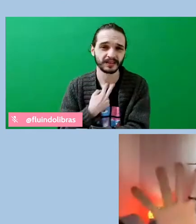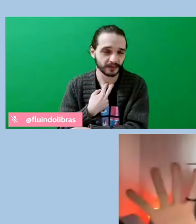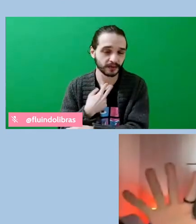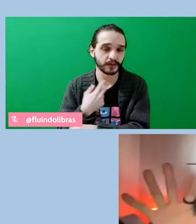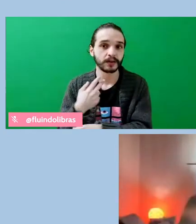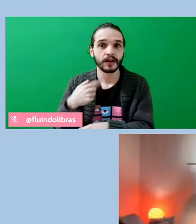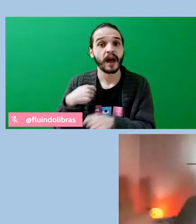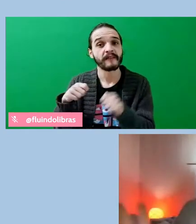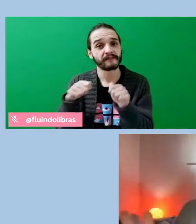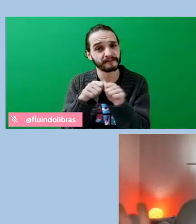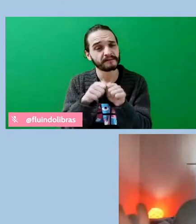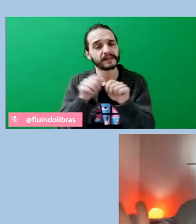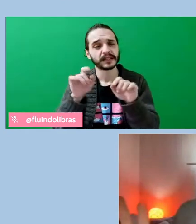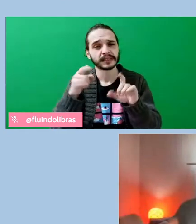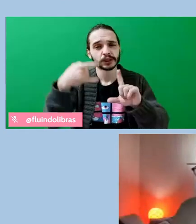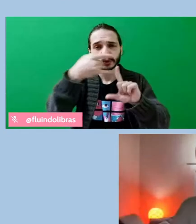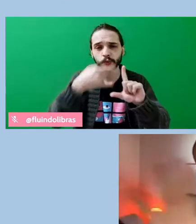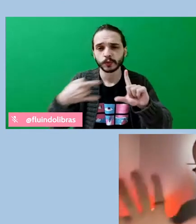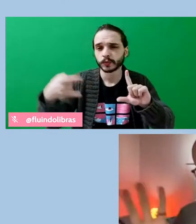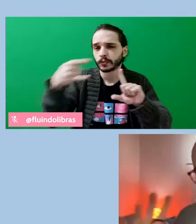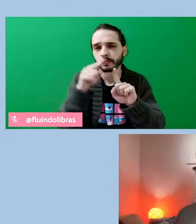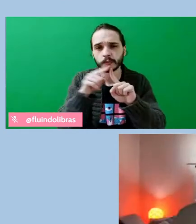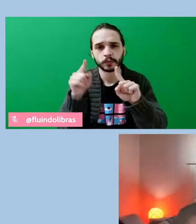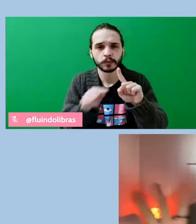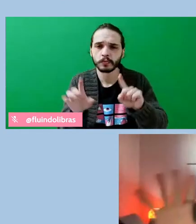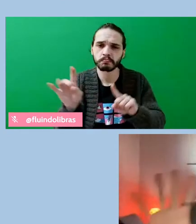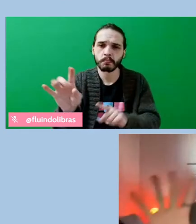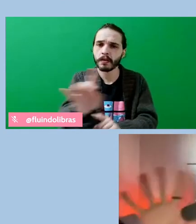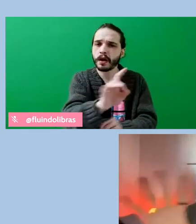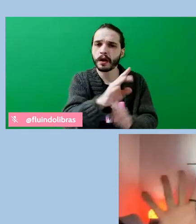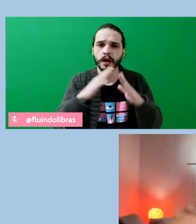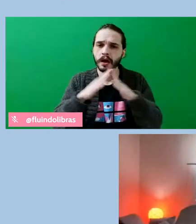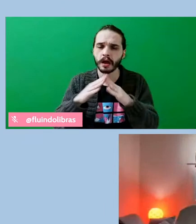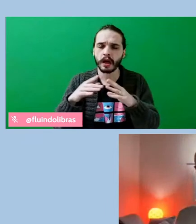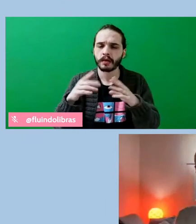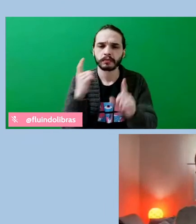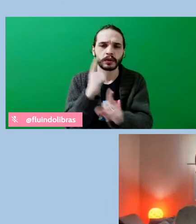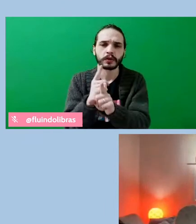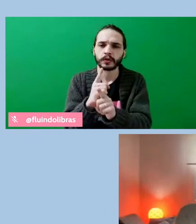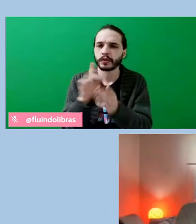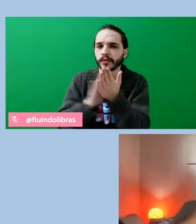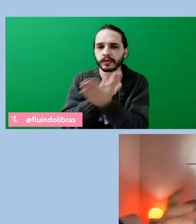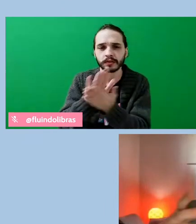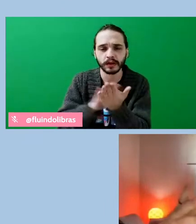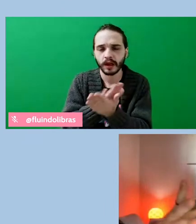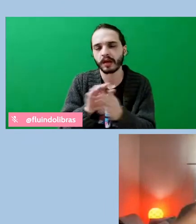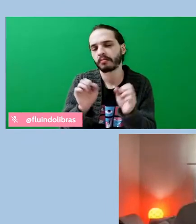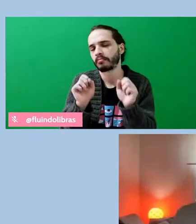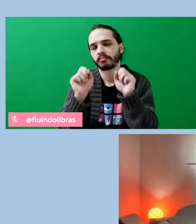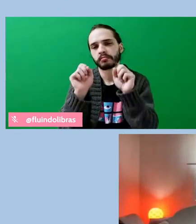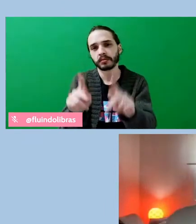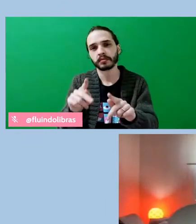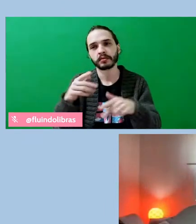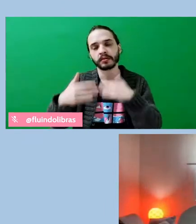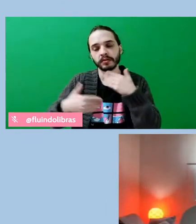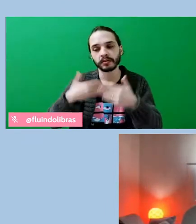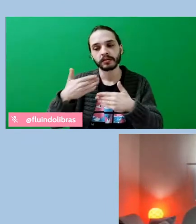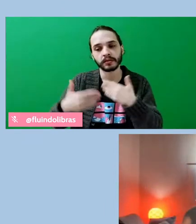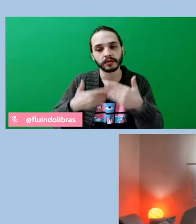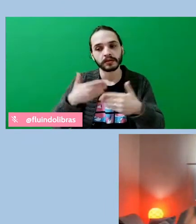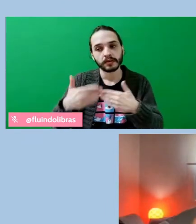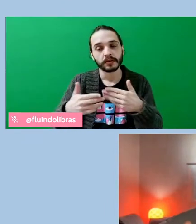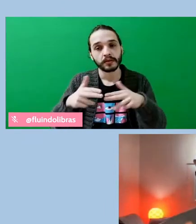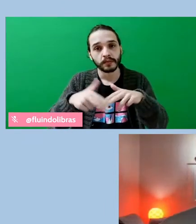em cada casa, e tudo bem. Não vão se encontrar nunca, não vai ter, mas vai ser essa versão. Então, a gente foi sendo um pouco conduzido pelos